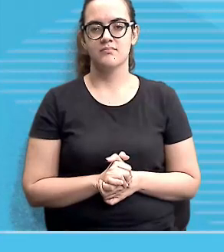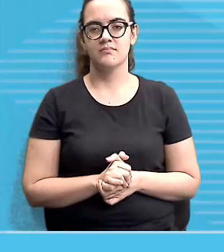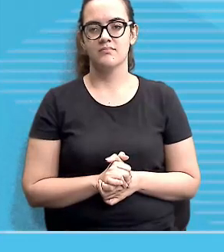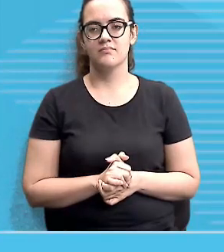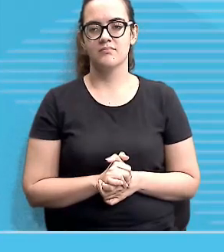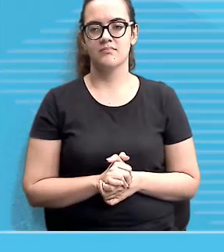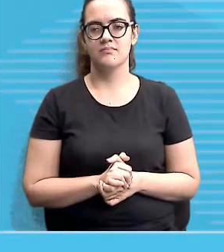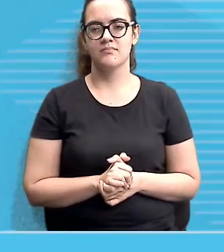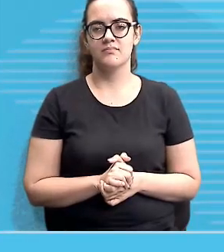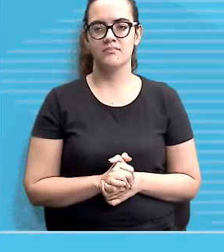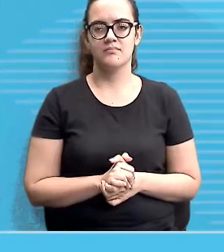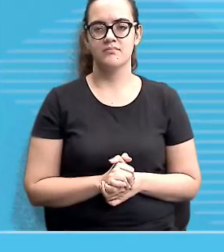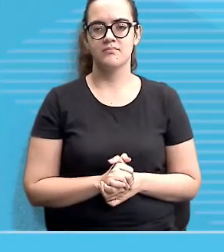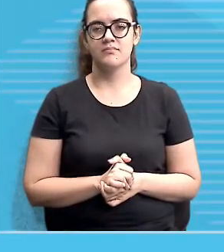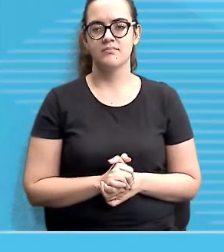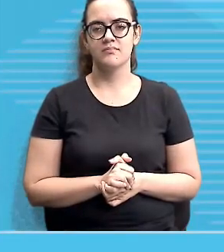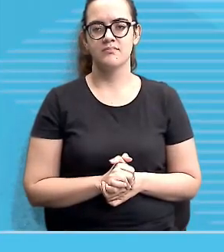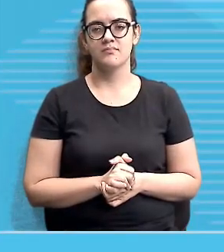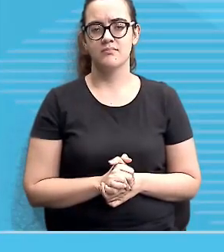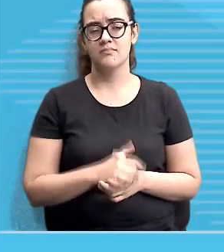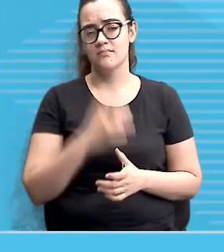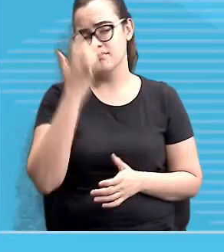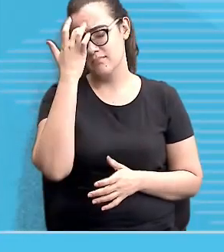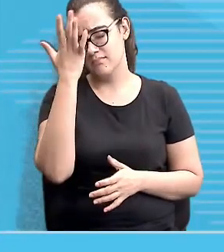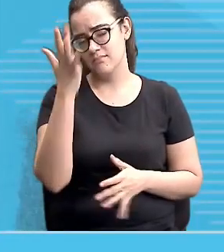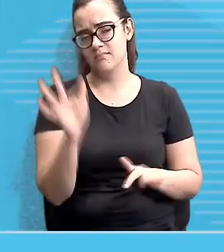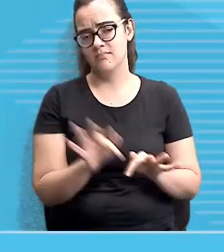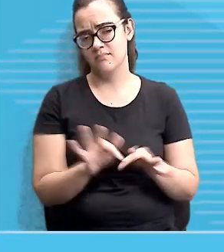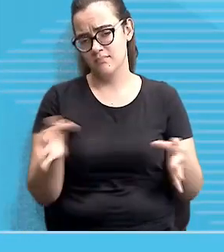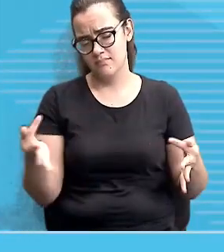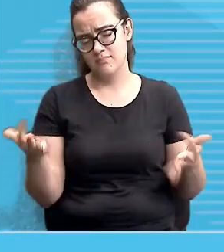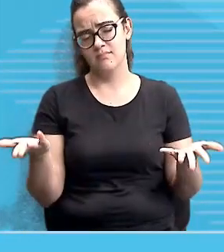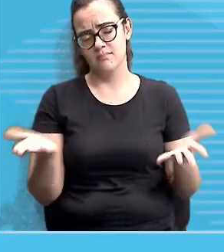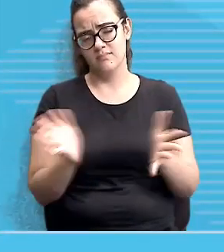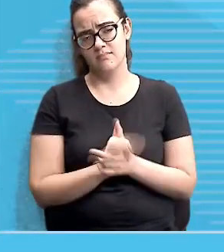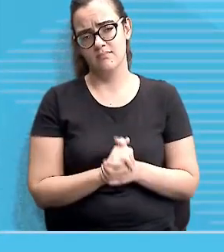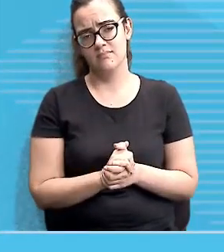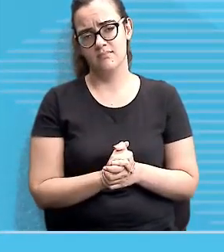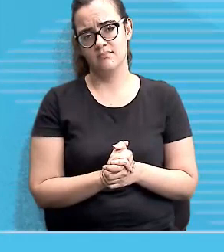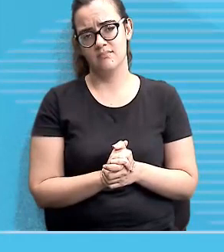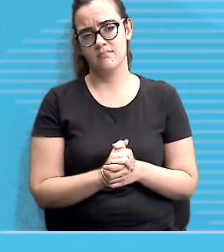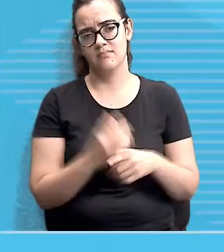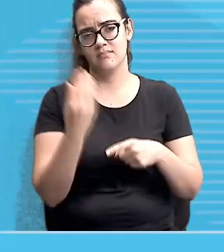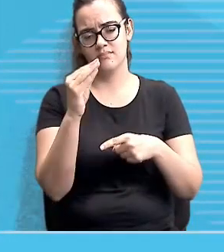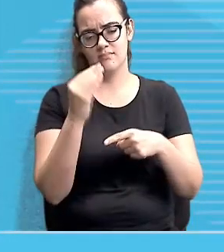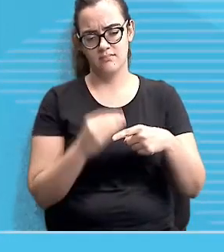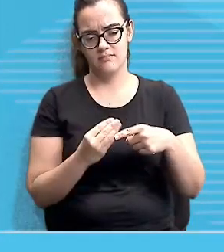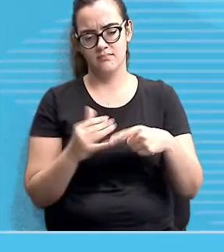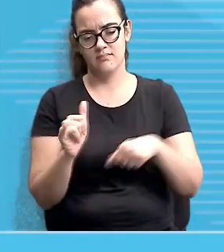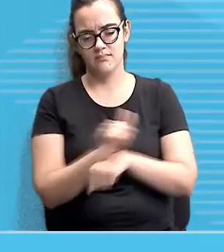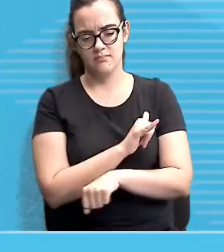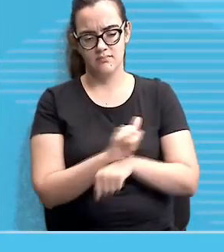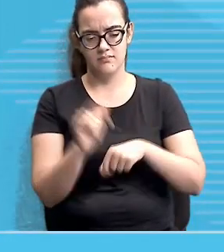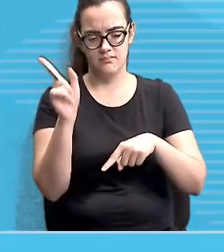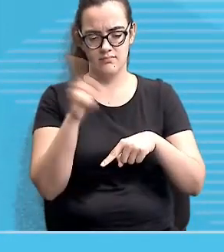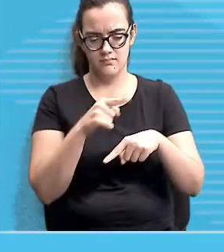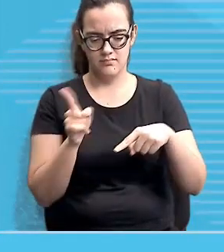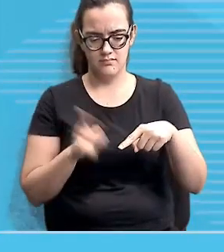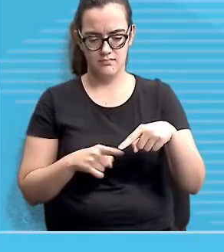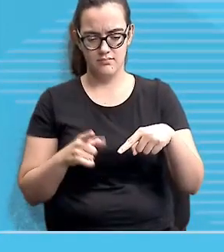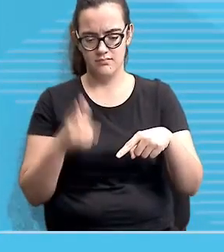zeros E aí deixa a equação mais simples mais enxuta aí você sabe trabalhar melhor com ela tá